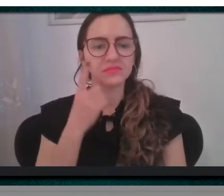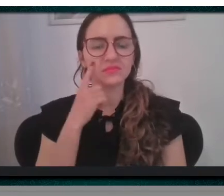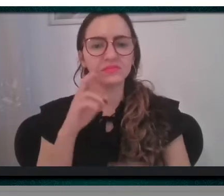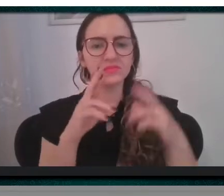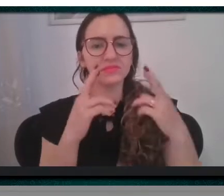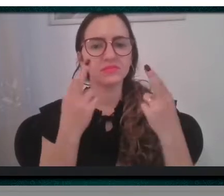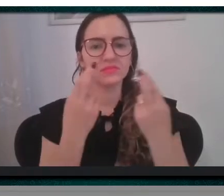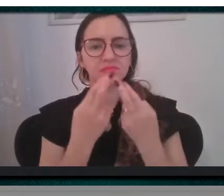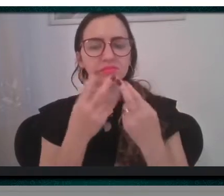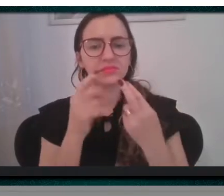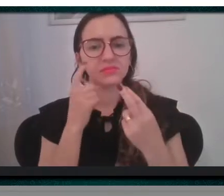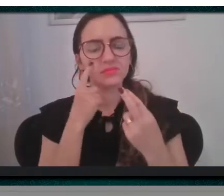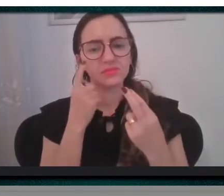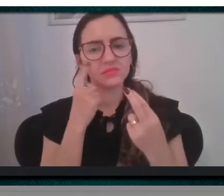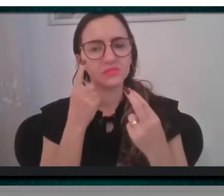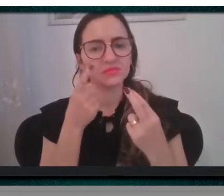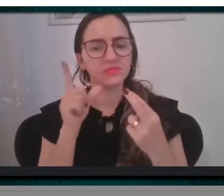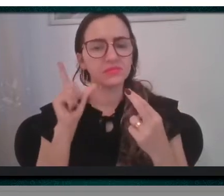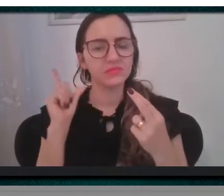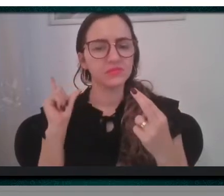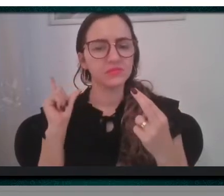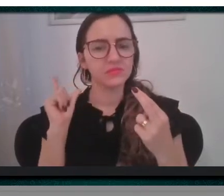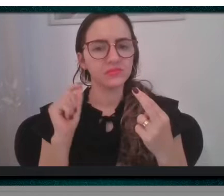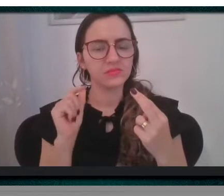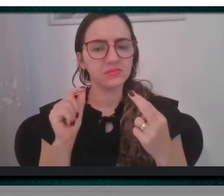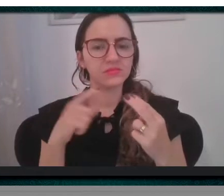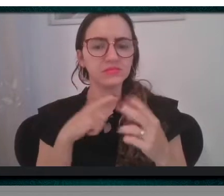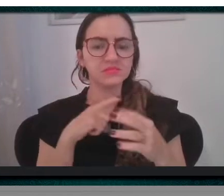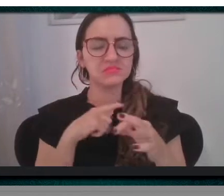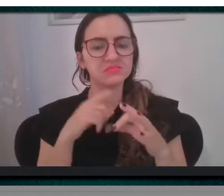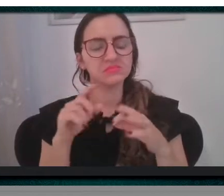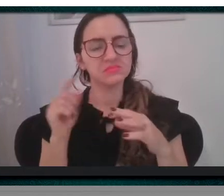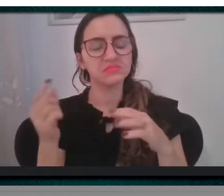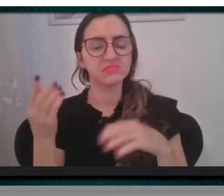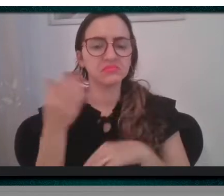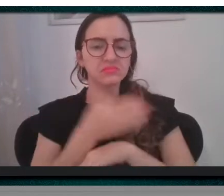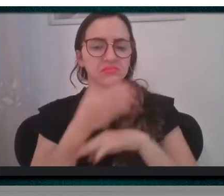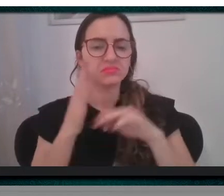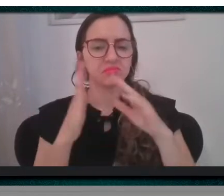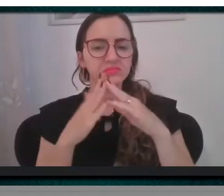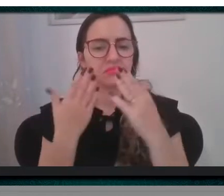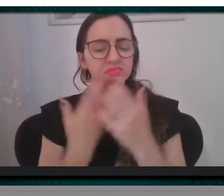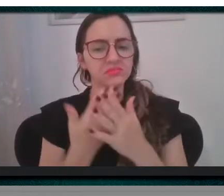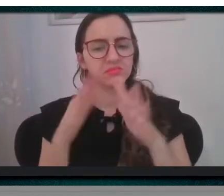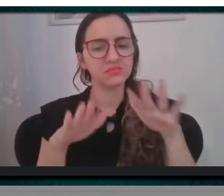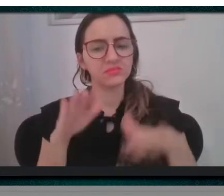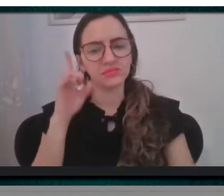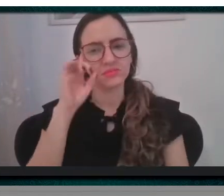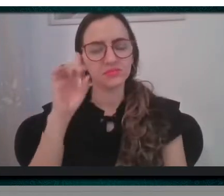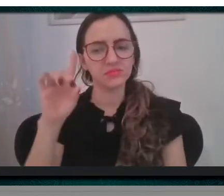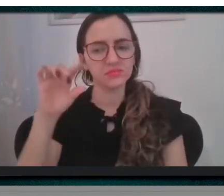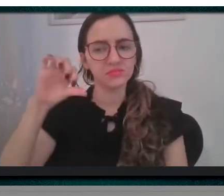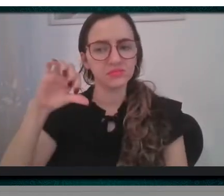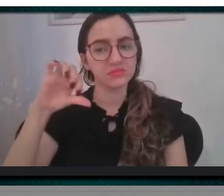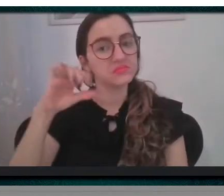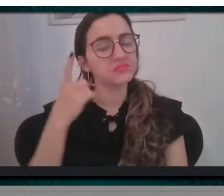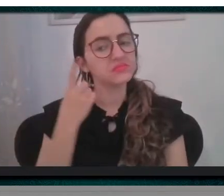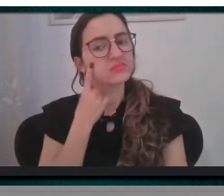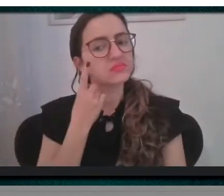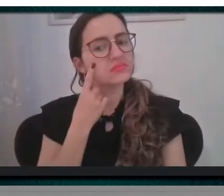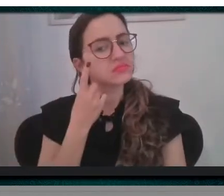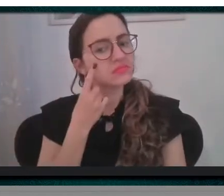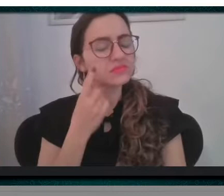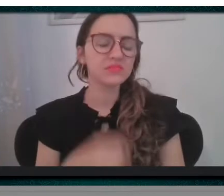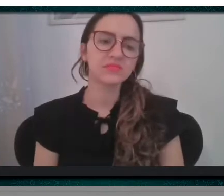é na semana depois da recuperação, tá? Acho que é dia 9. Então é uma previsão. Tá?